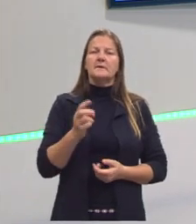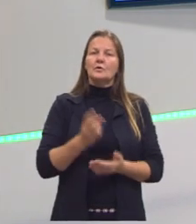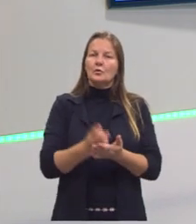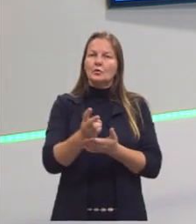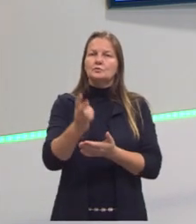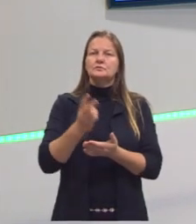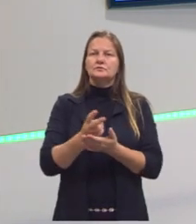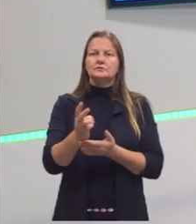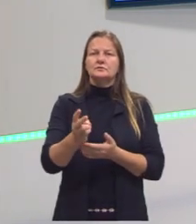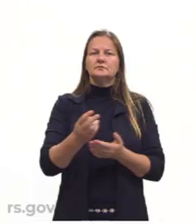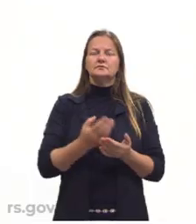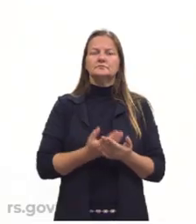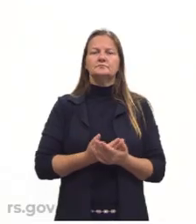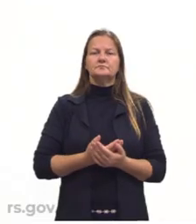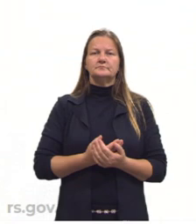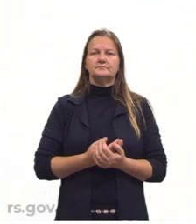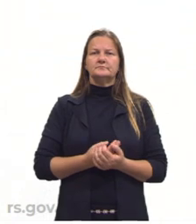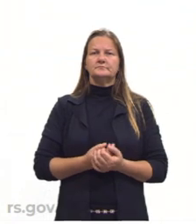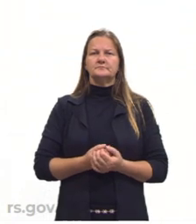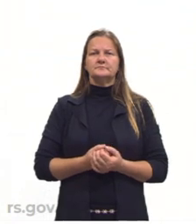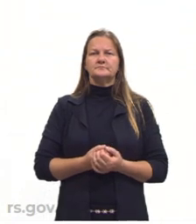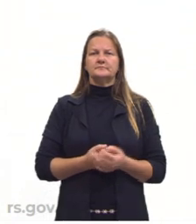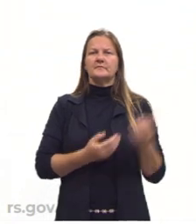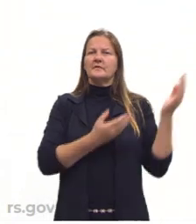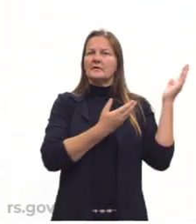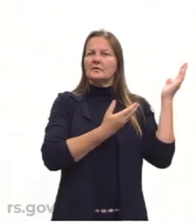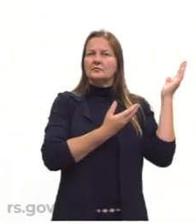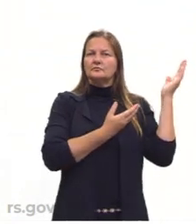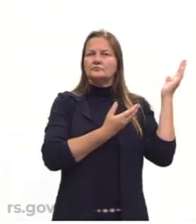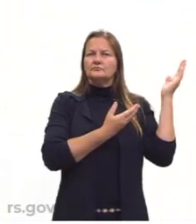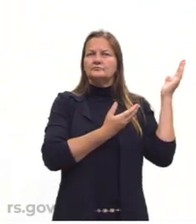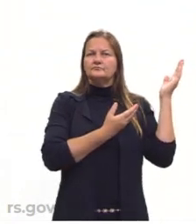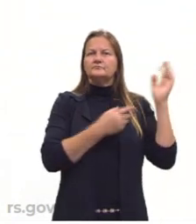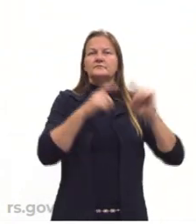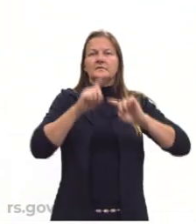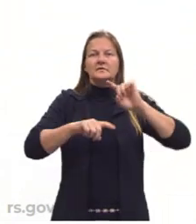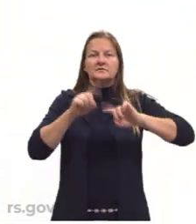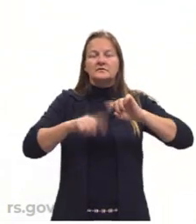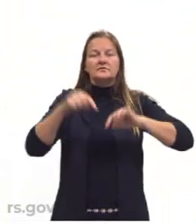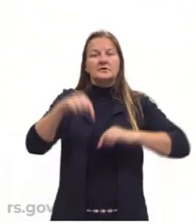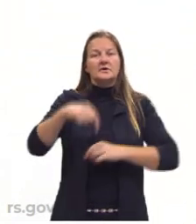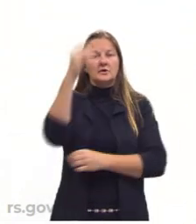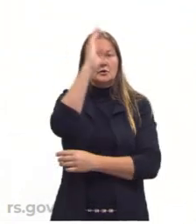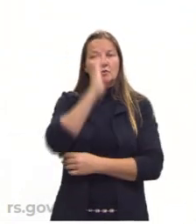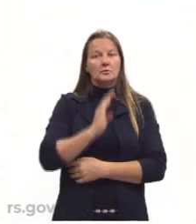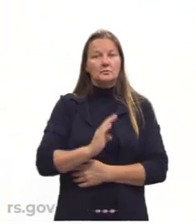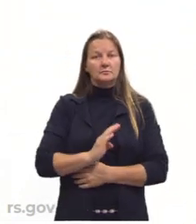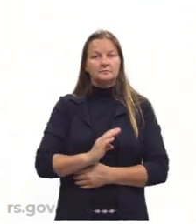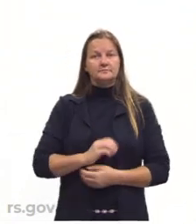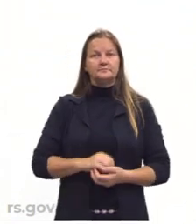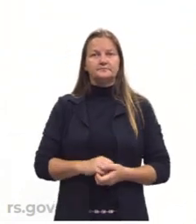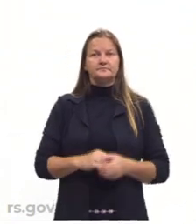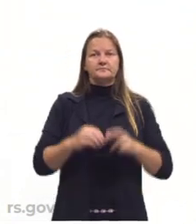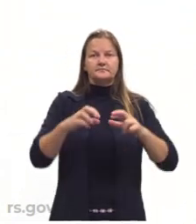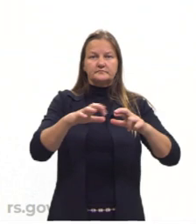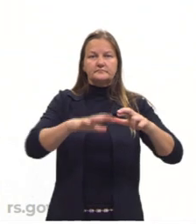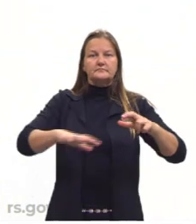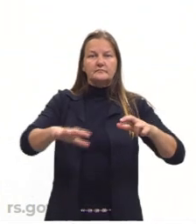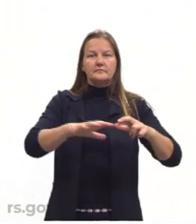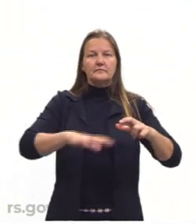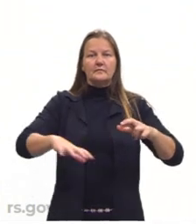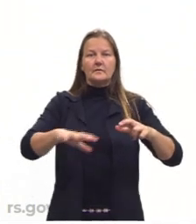vamos lá vamos mais um aqui ó e aí nós temos atividades muito importante no Brasil é essa essa esses módulos